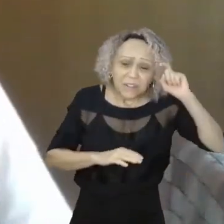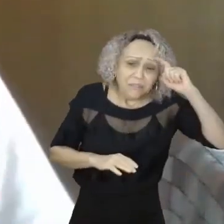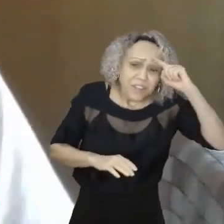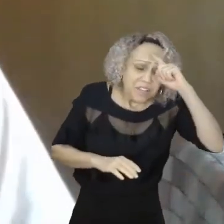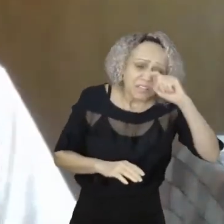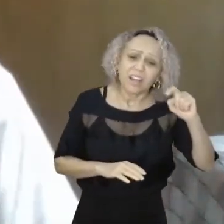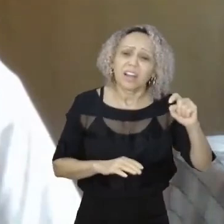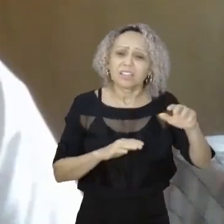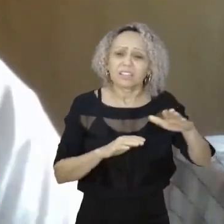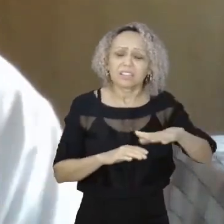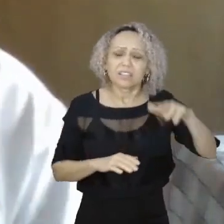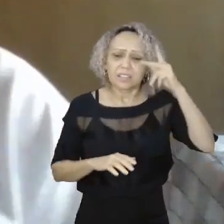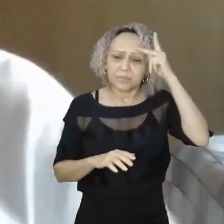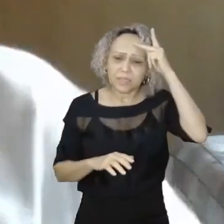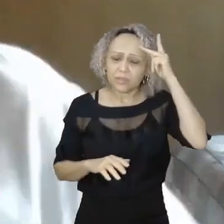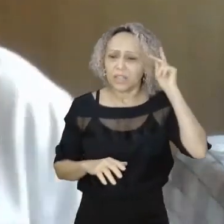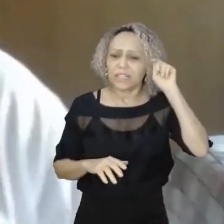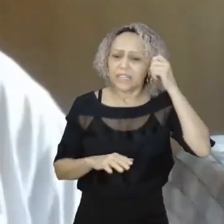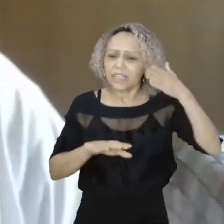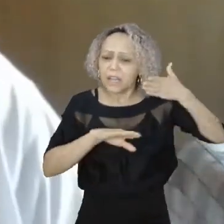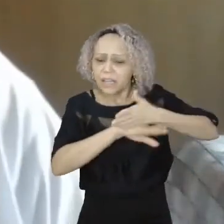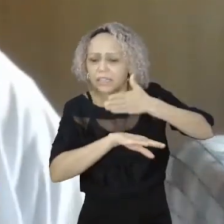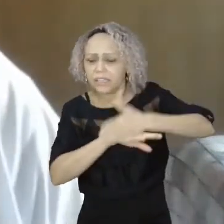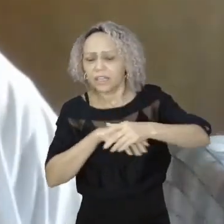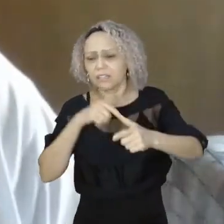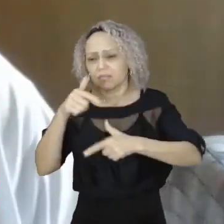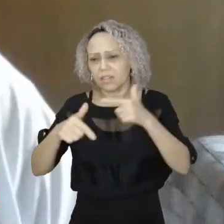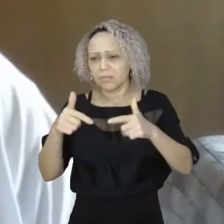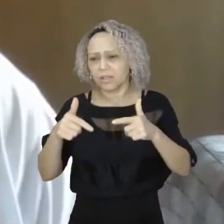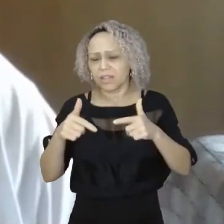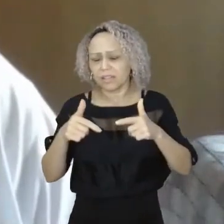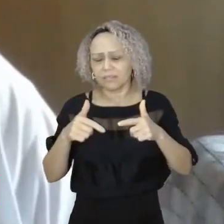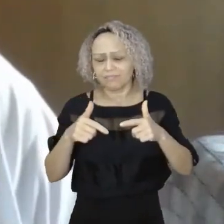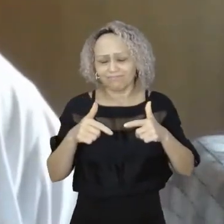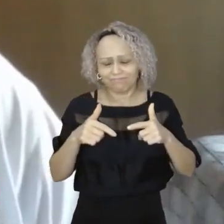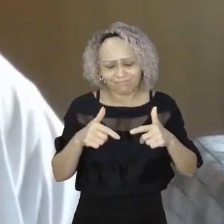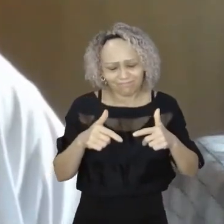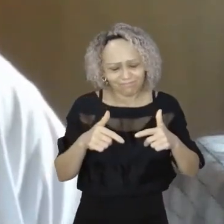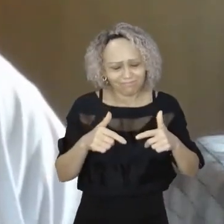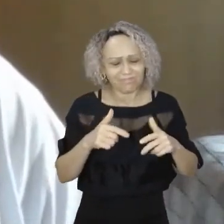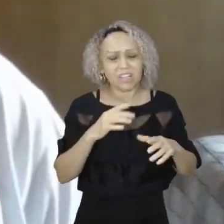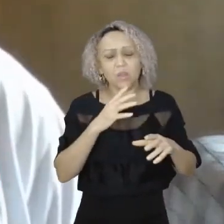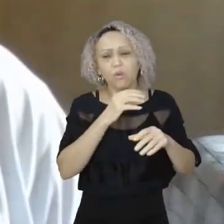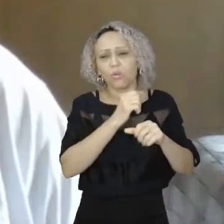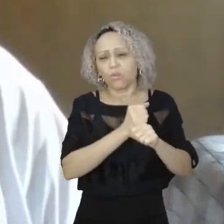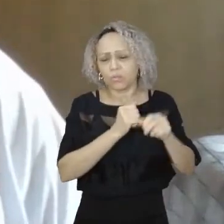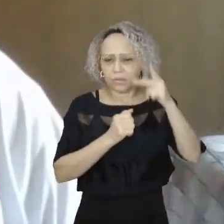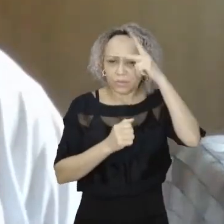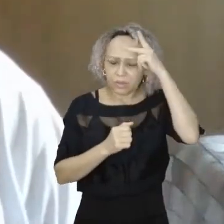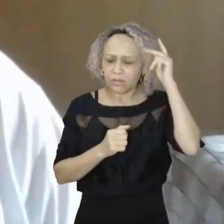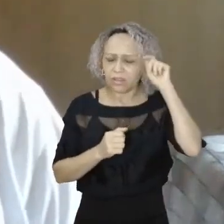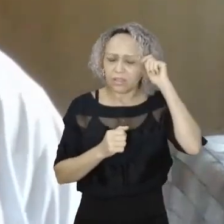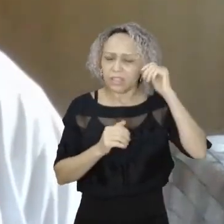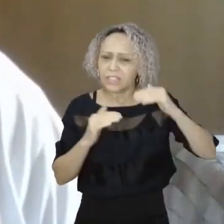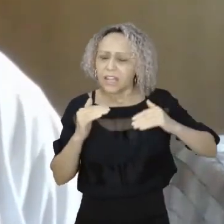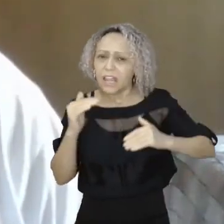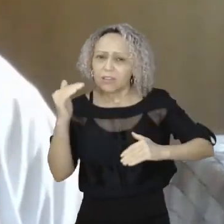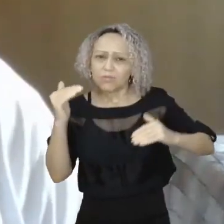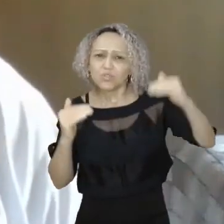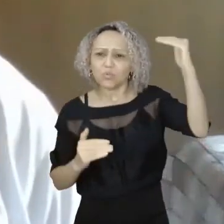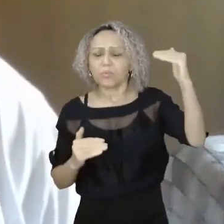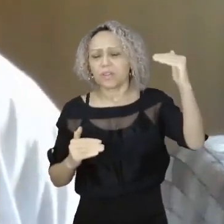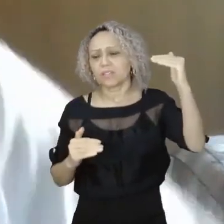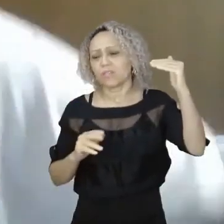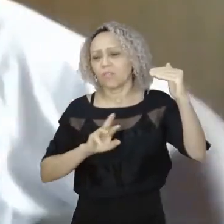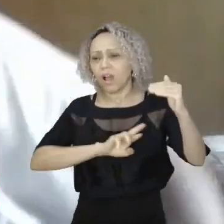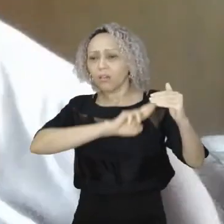de desocupação dos negros é sistematicamente superior à dos demais trabalhadores. Então, eu